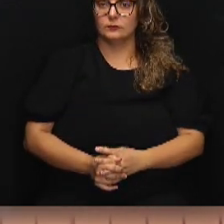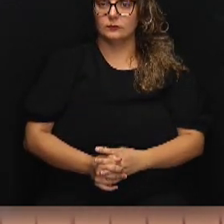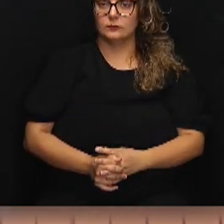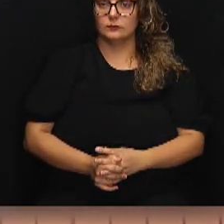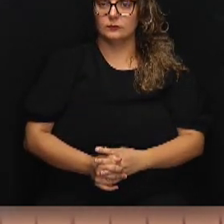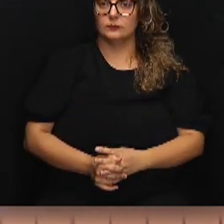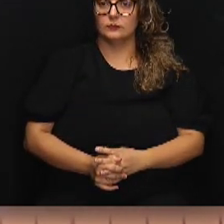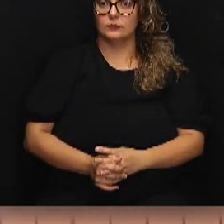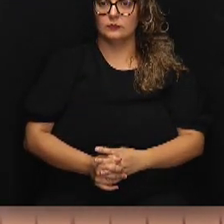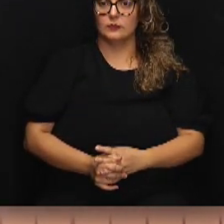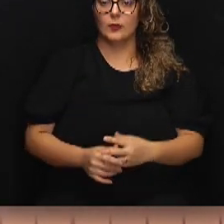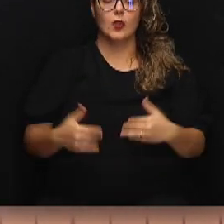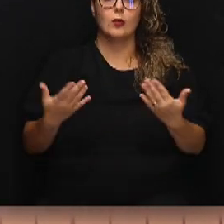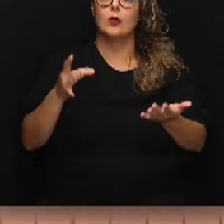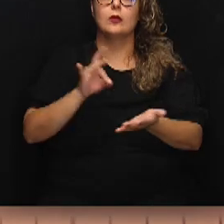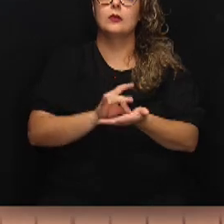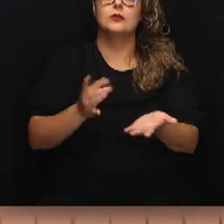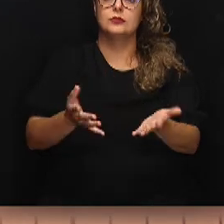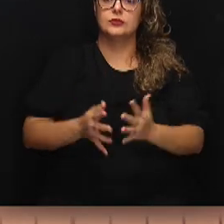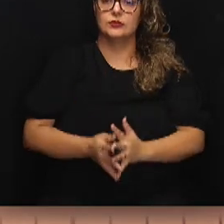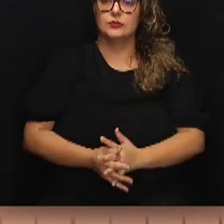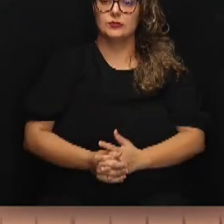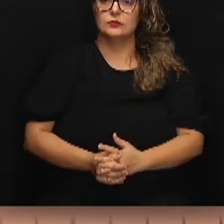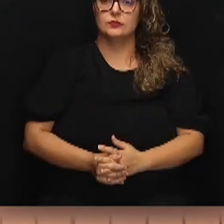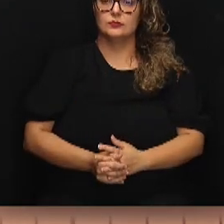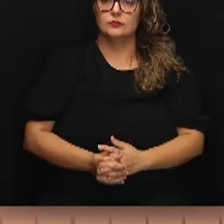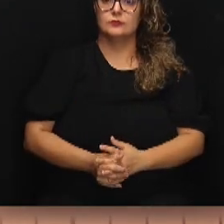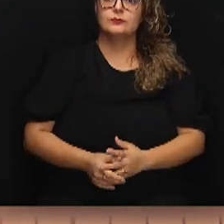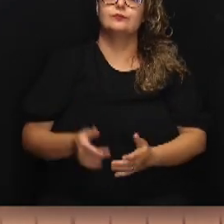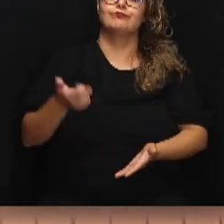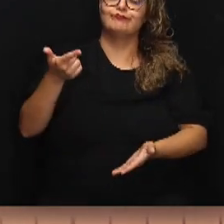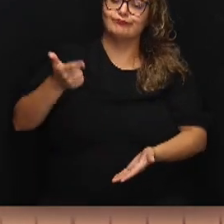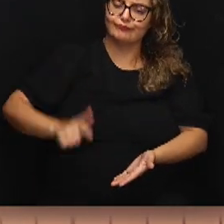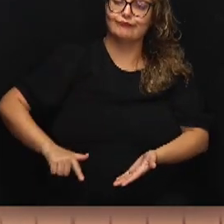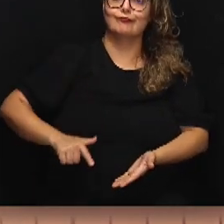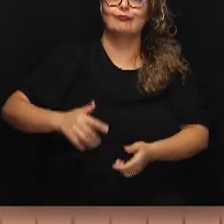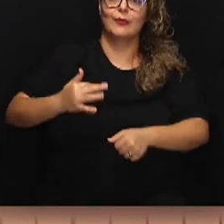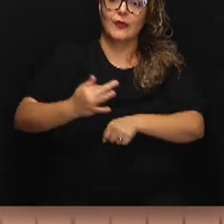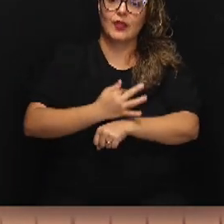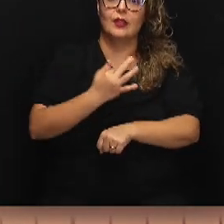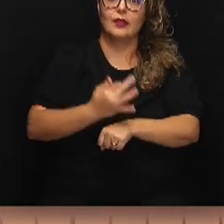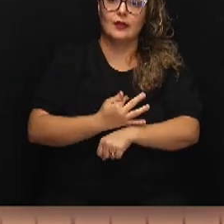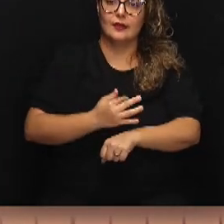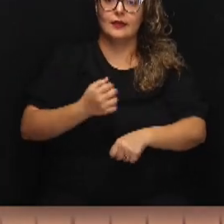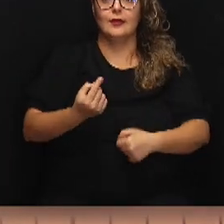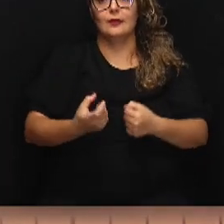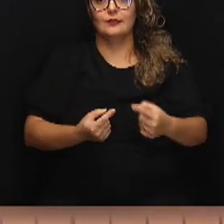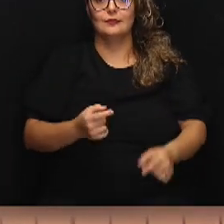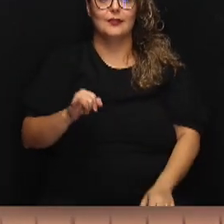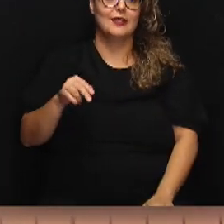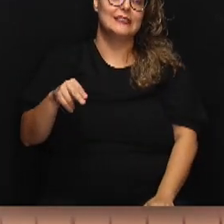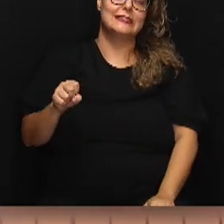Qual é a origem disso? Dessa insistência que, segundo alguns, é insana,